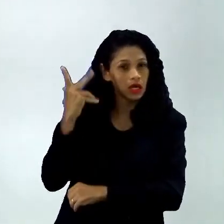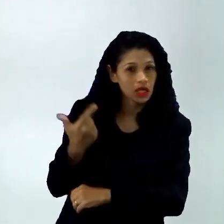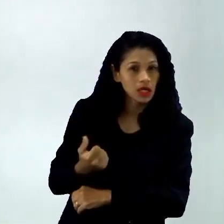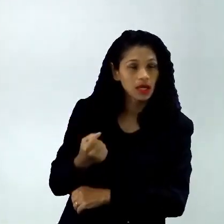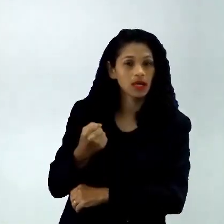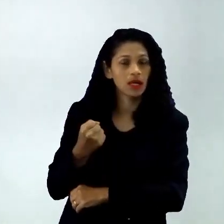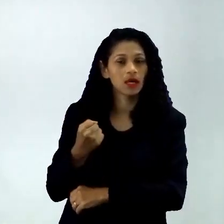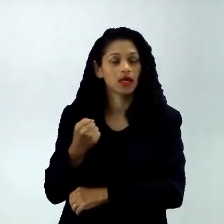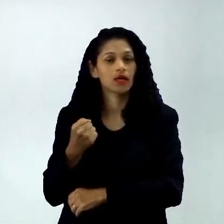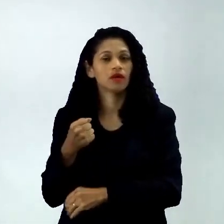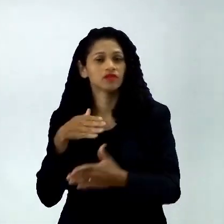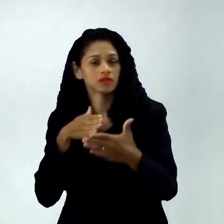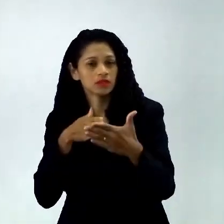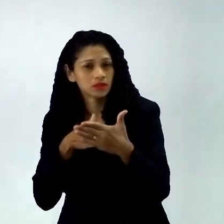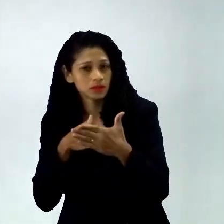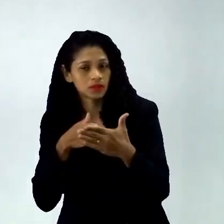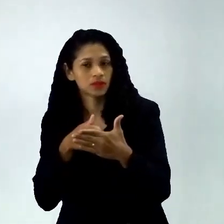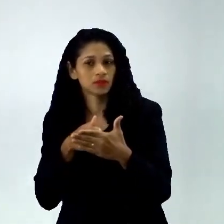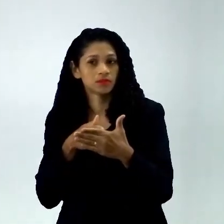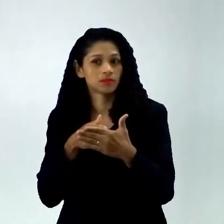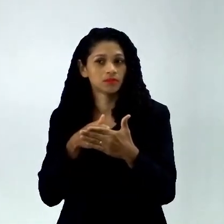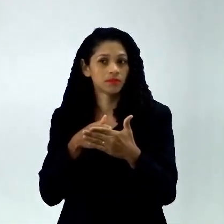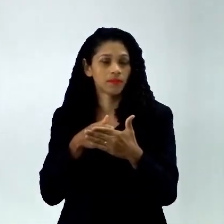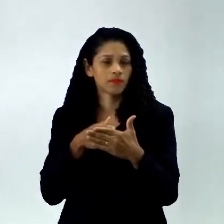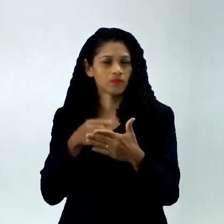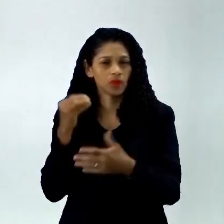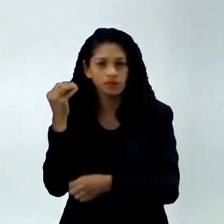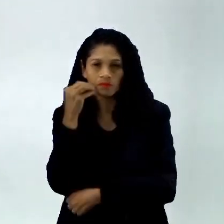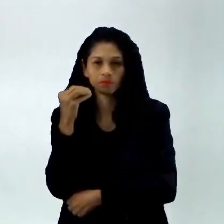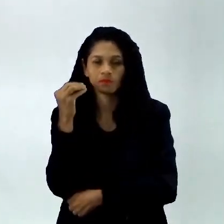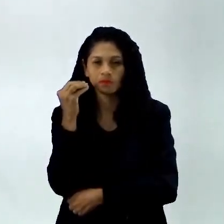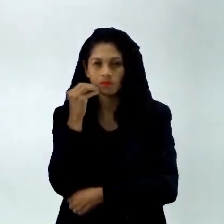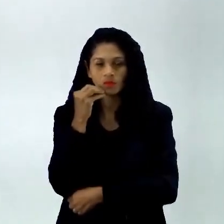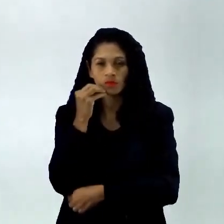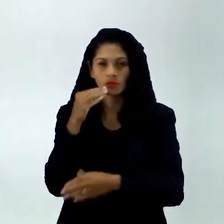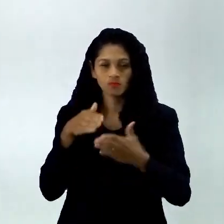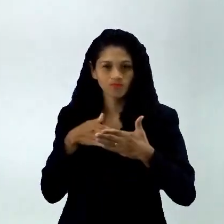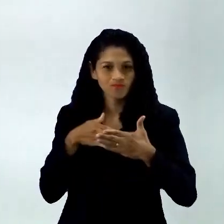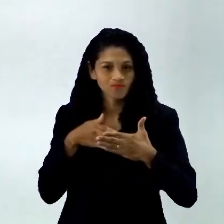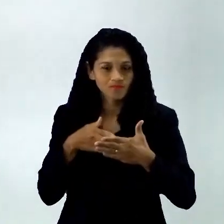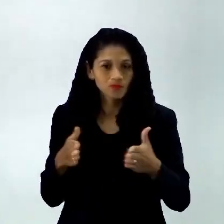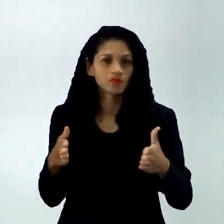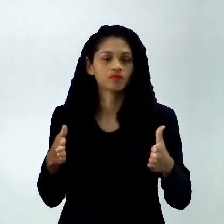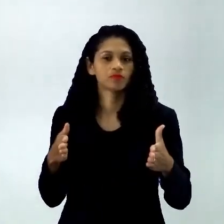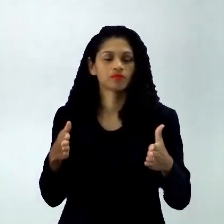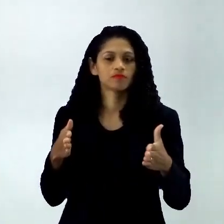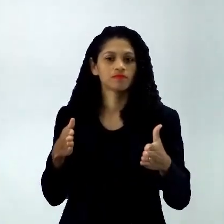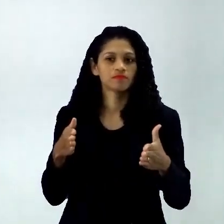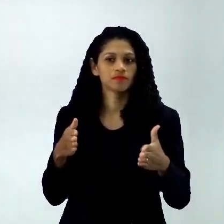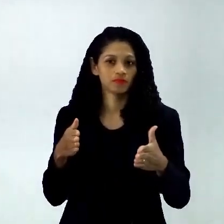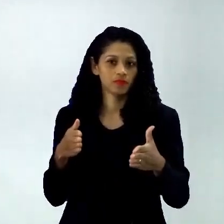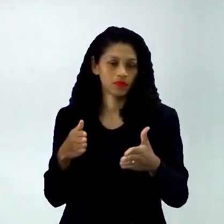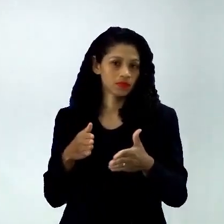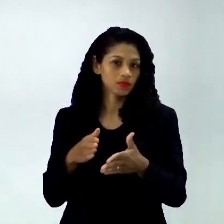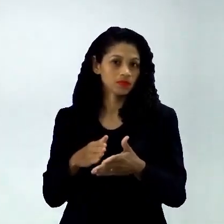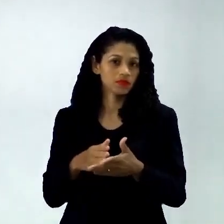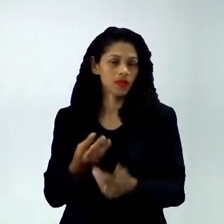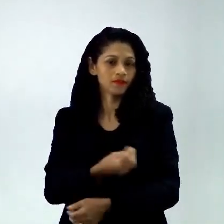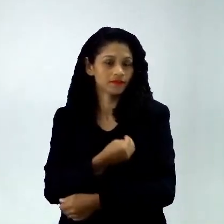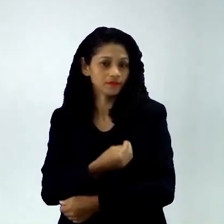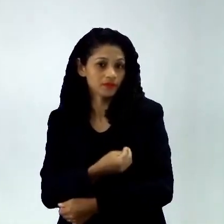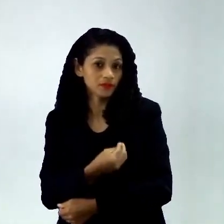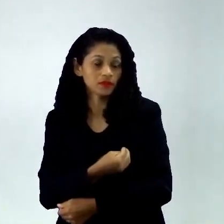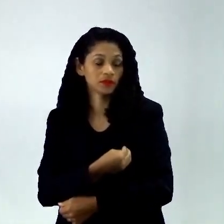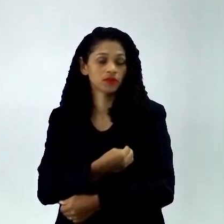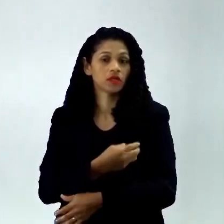Mesmo com essa tentativa de romper as barreiras e reavivar a nossa real